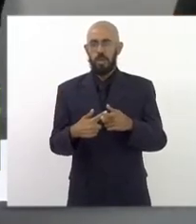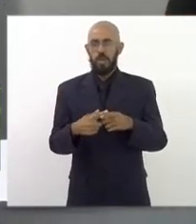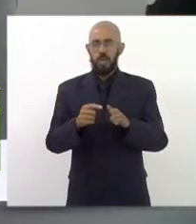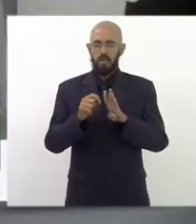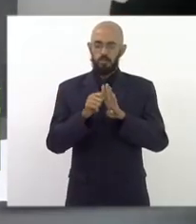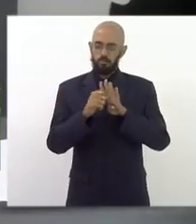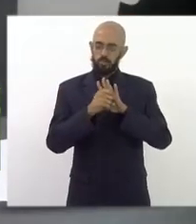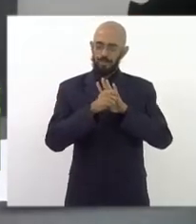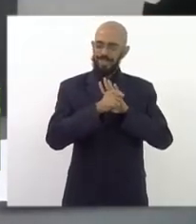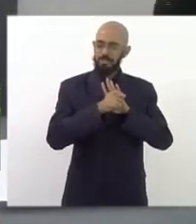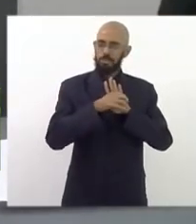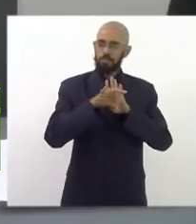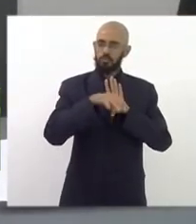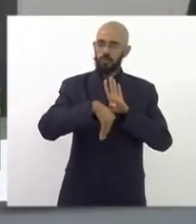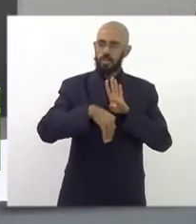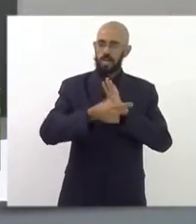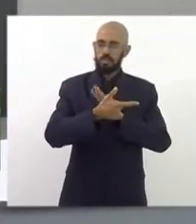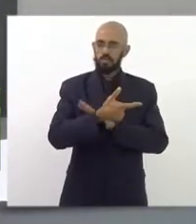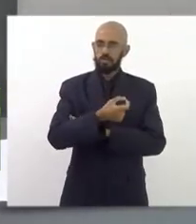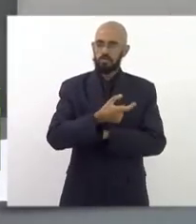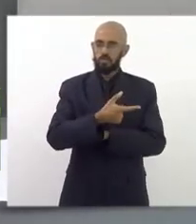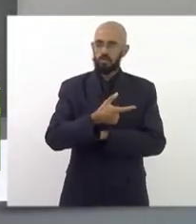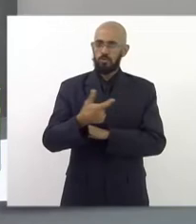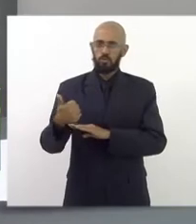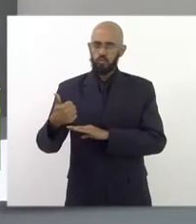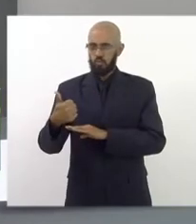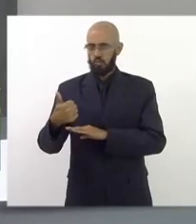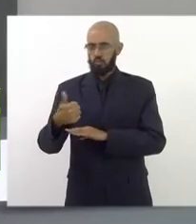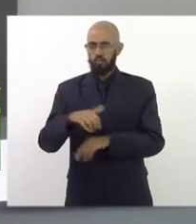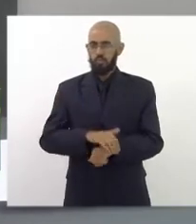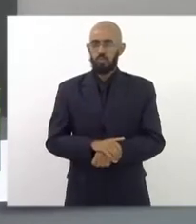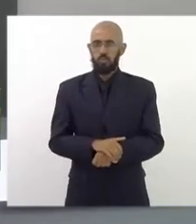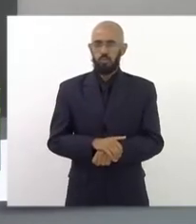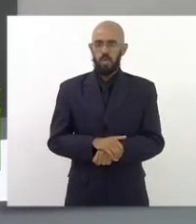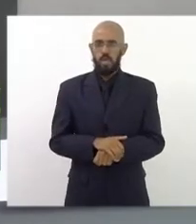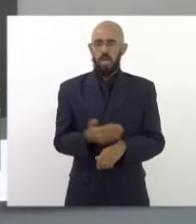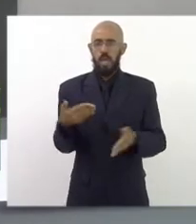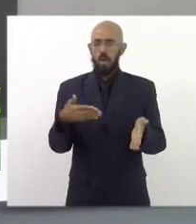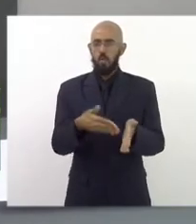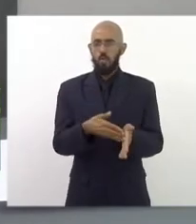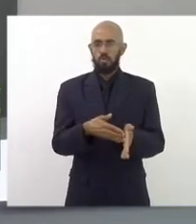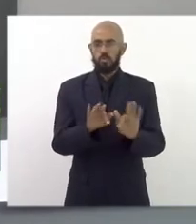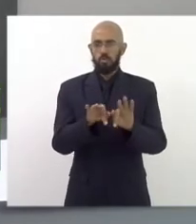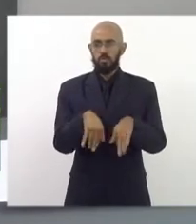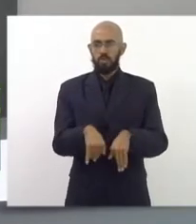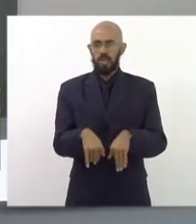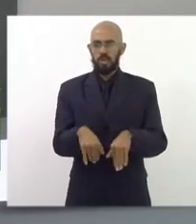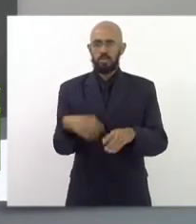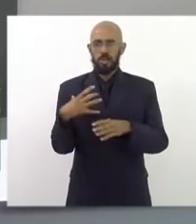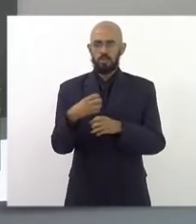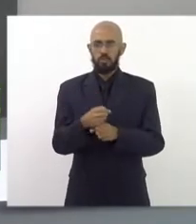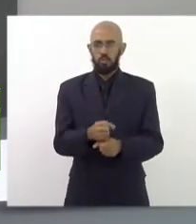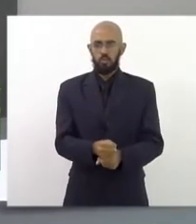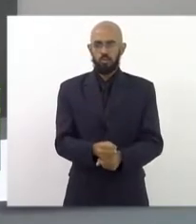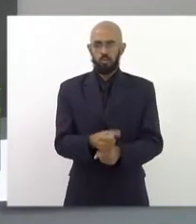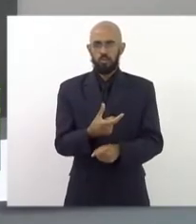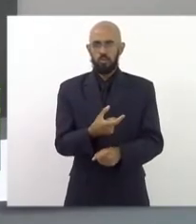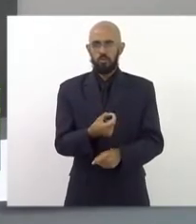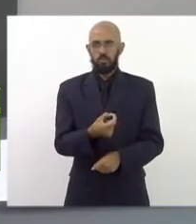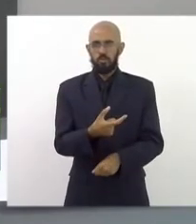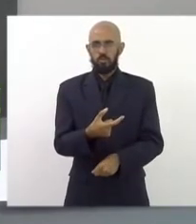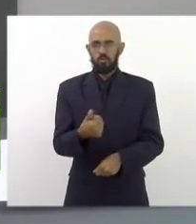21. Então, é a última audiência pública que fecha as contas de 2021.